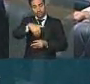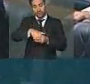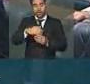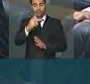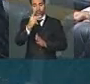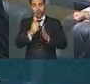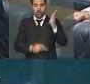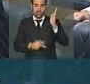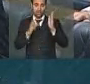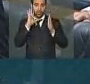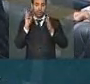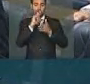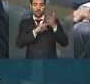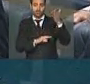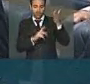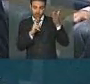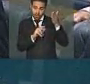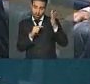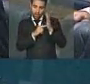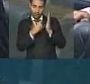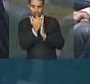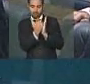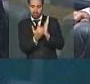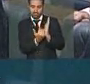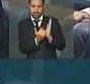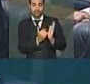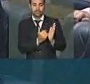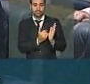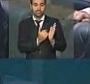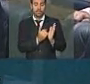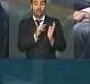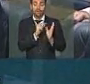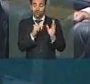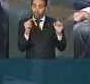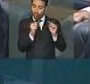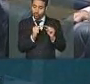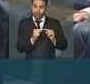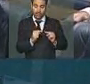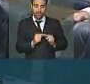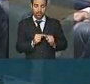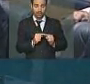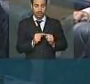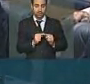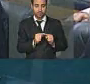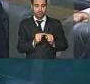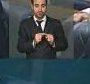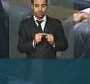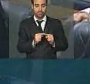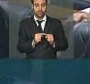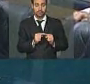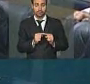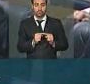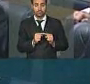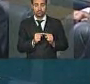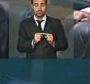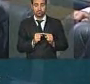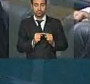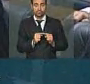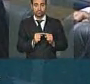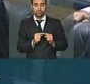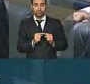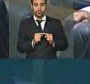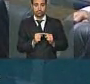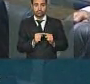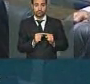resolução como está estabelecido. Aliás, ele vai ao encontro daquilo que, segundo o presidente